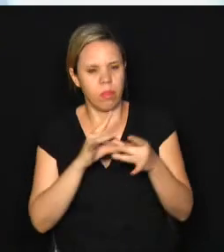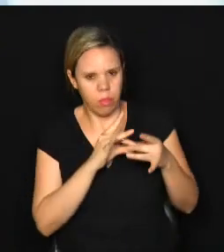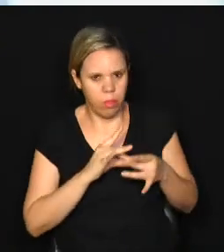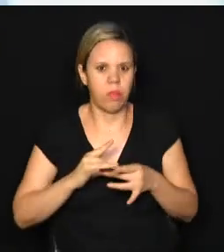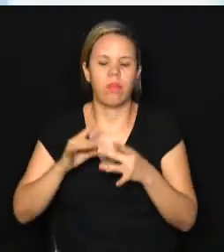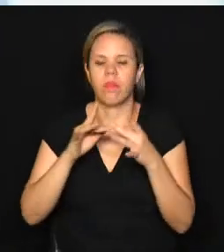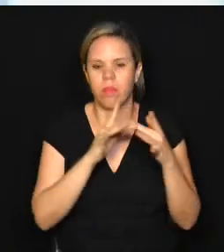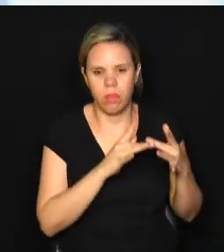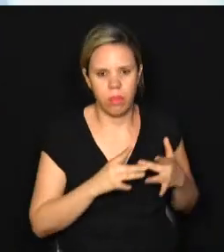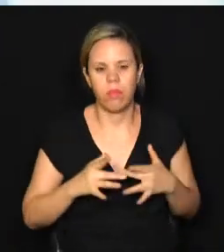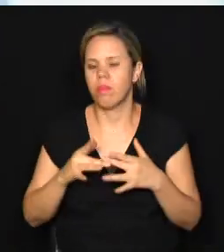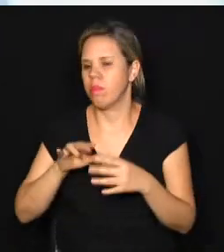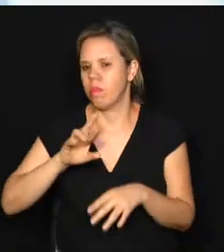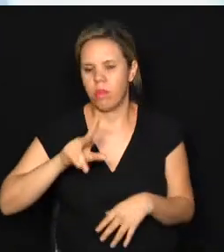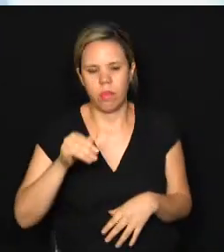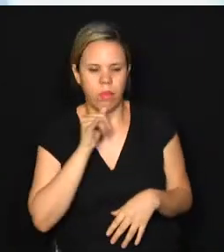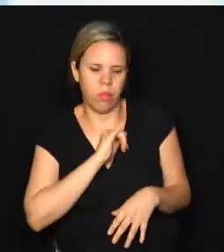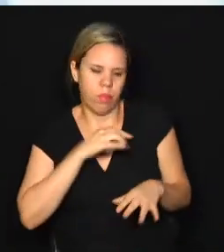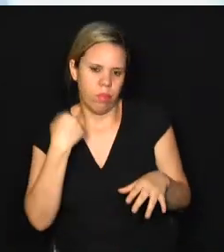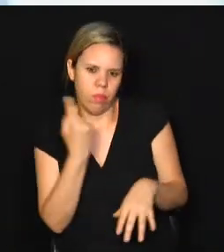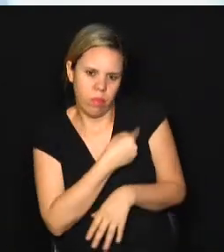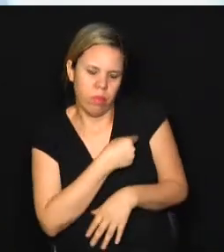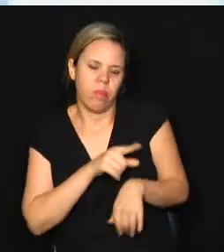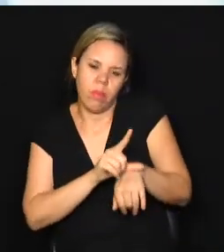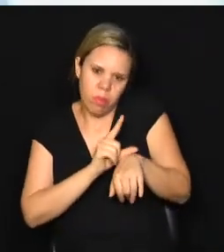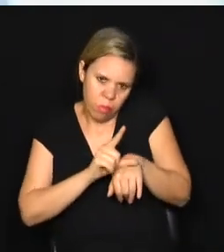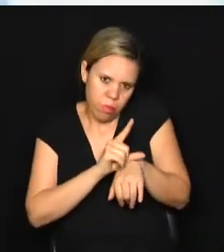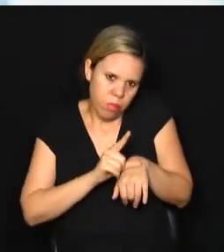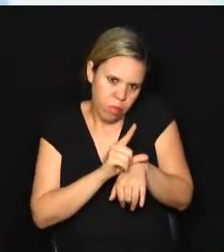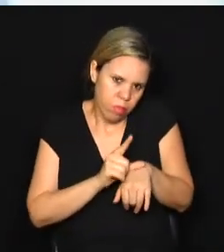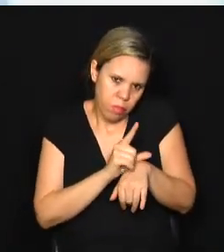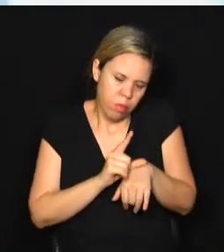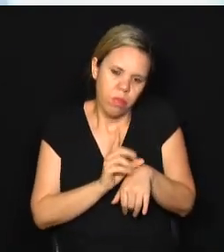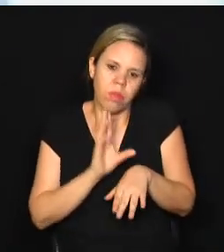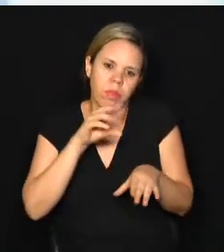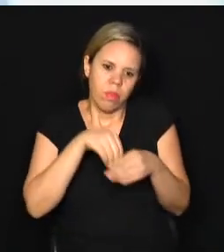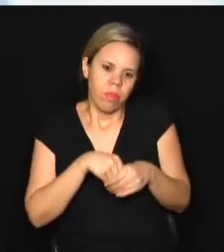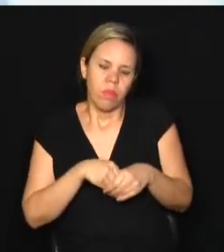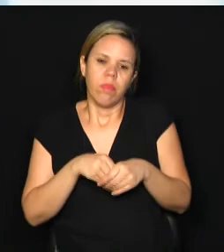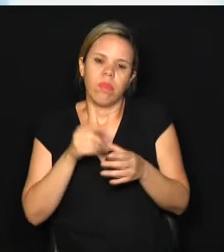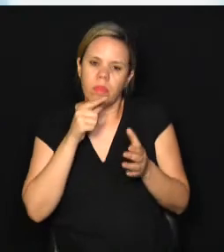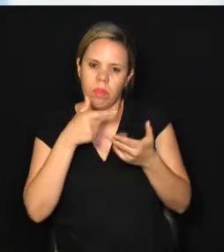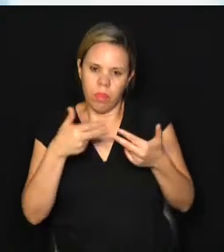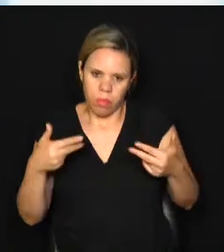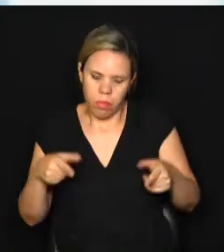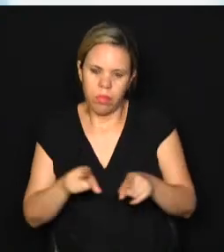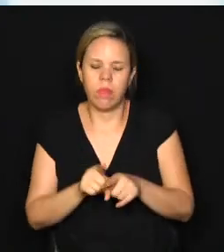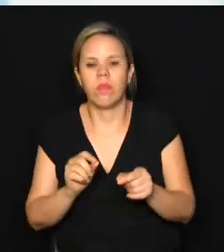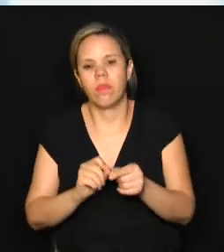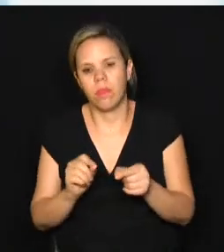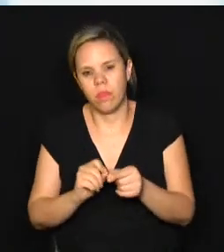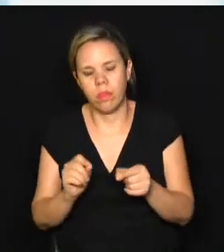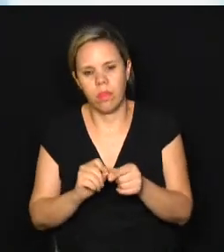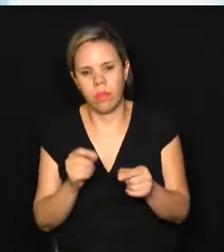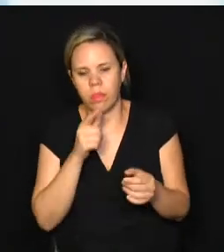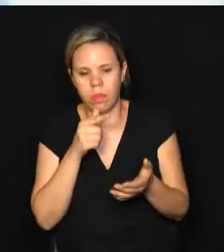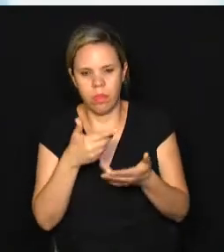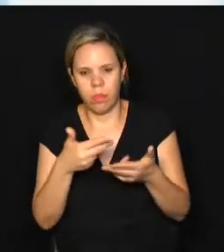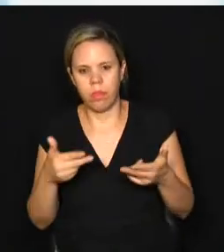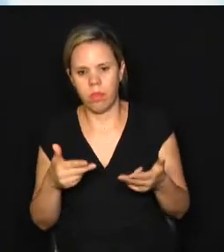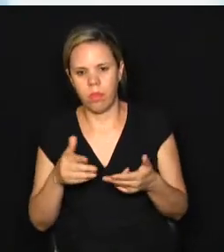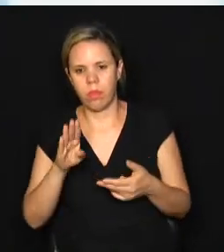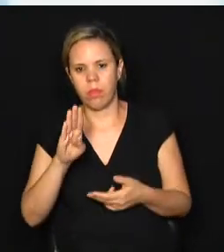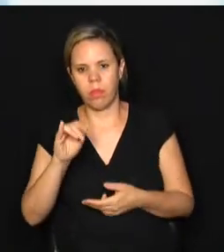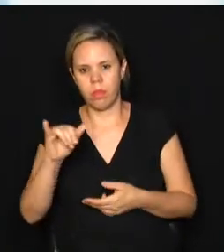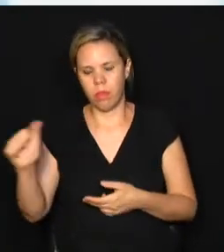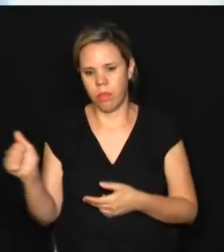conectados, né? E não é à toa também que a nossa legislação, em termos de recursos hídricos, é feita por bacia hidrográfica, né? A gestão e o